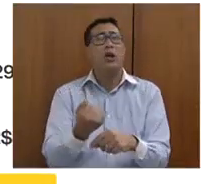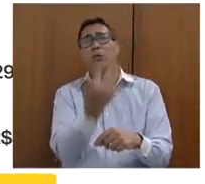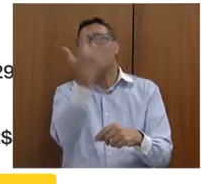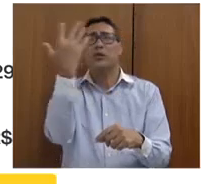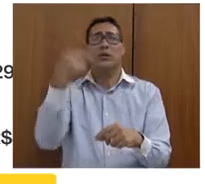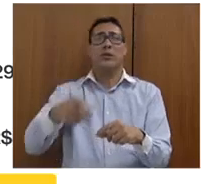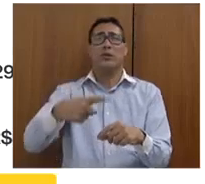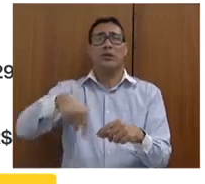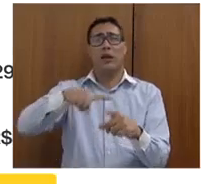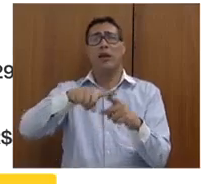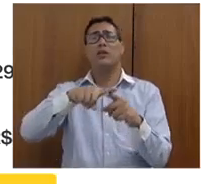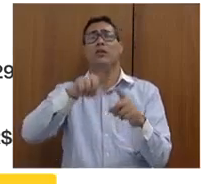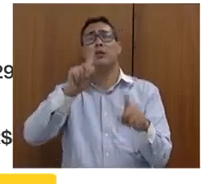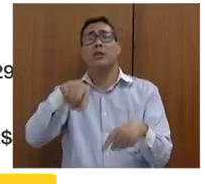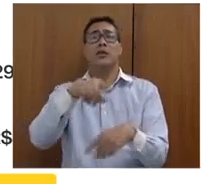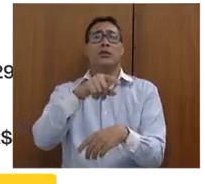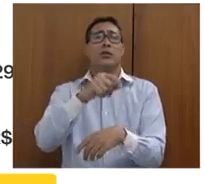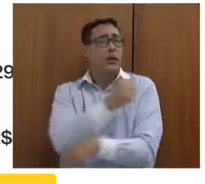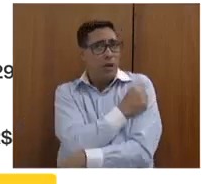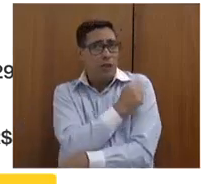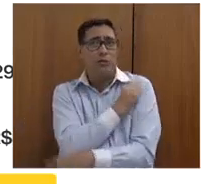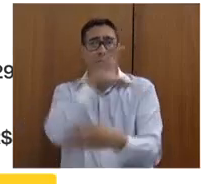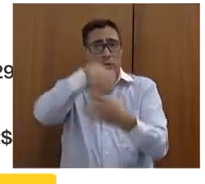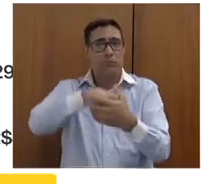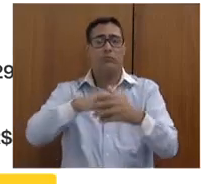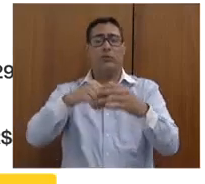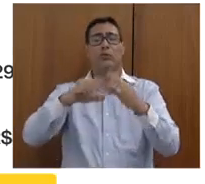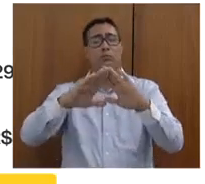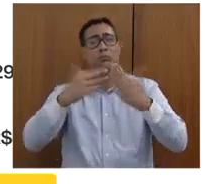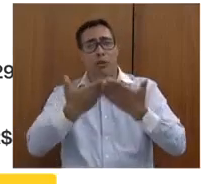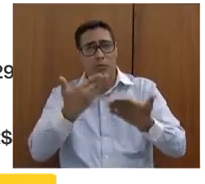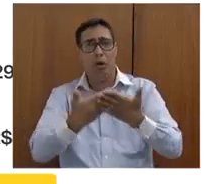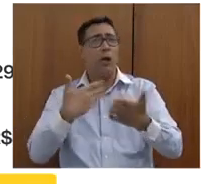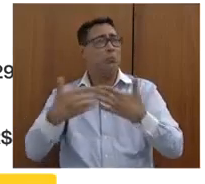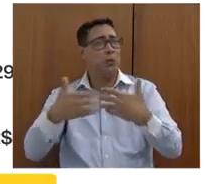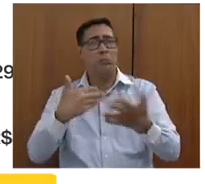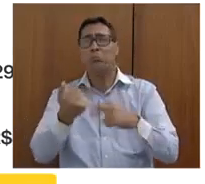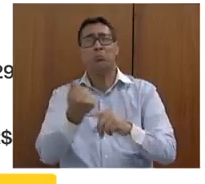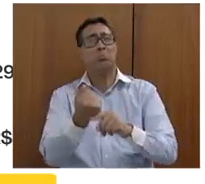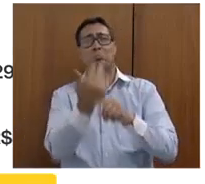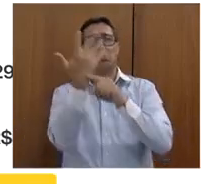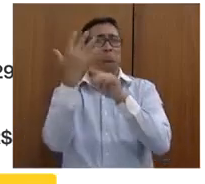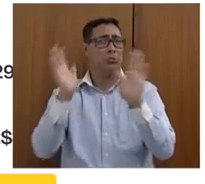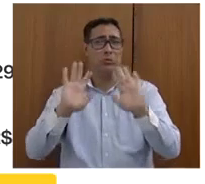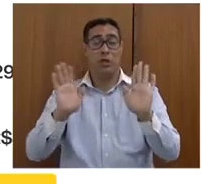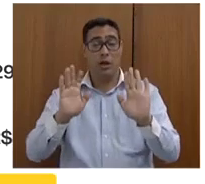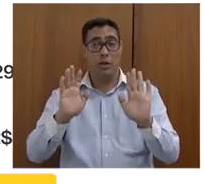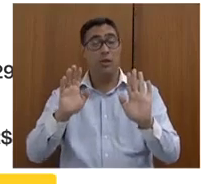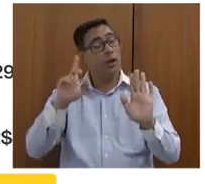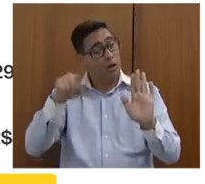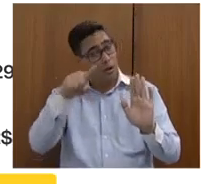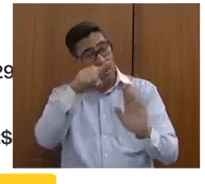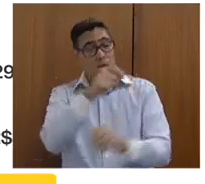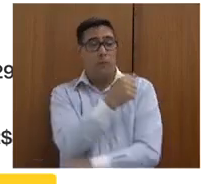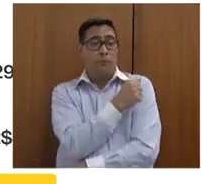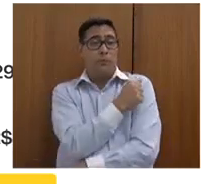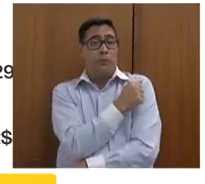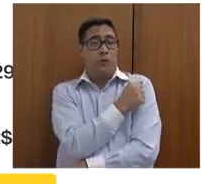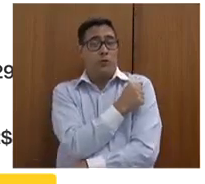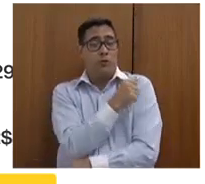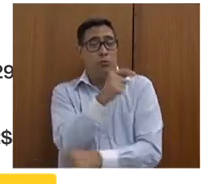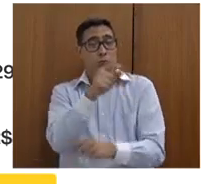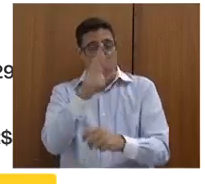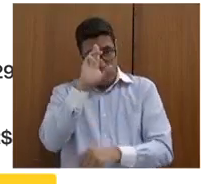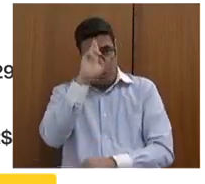o estudante é quantidade de estudantes que tem dentro das escolas o diretor recebe esse valor porque escola pequena gente